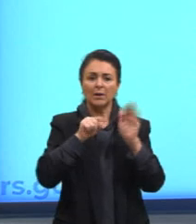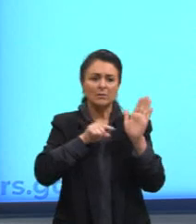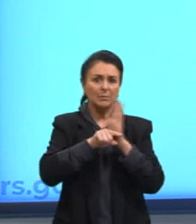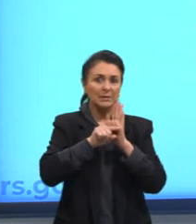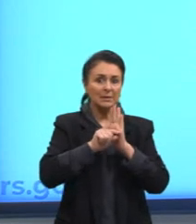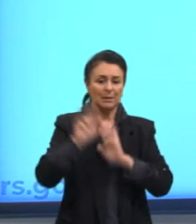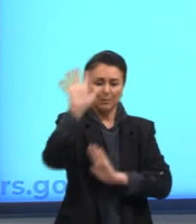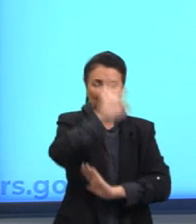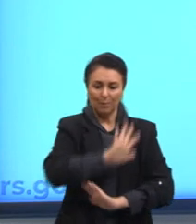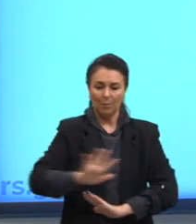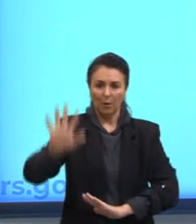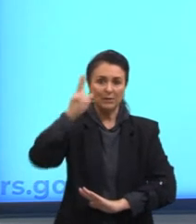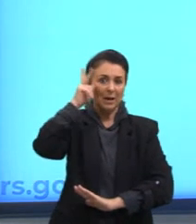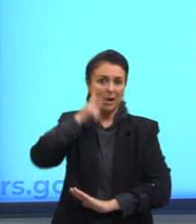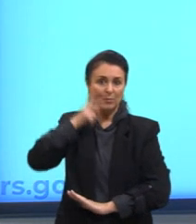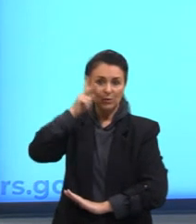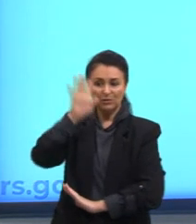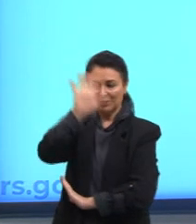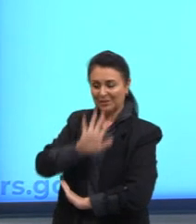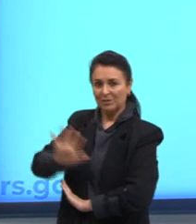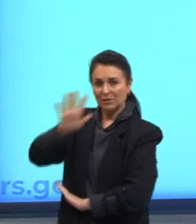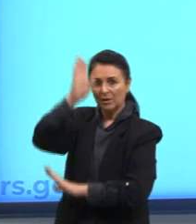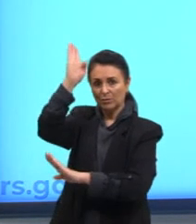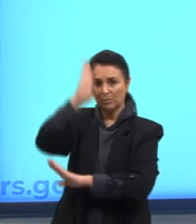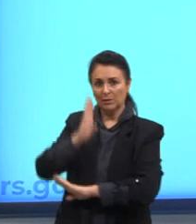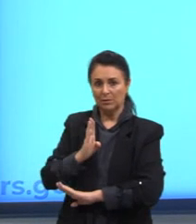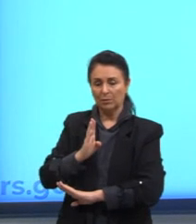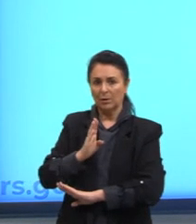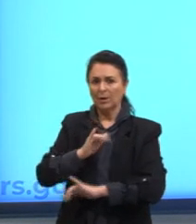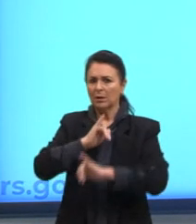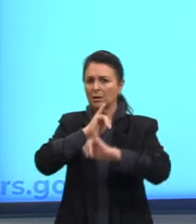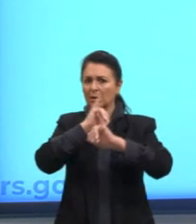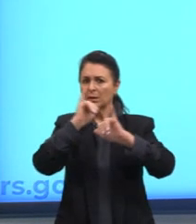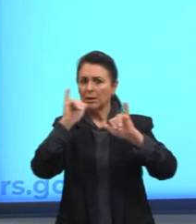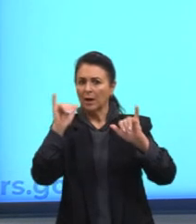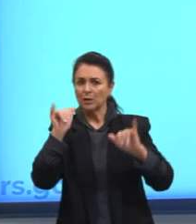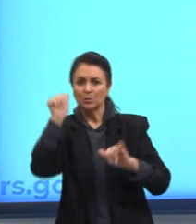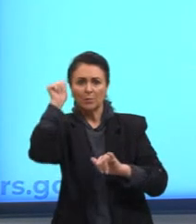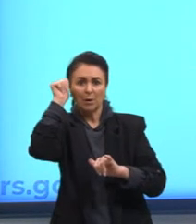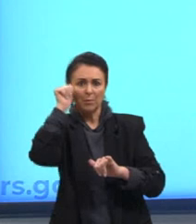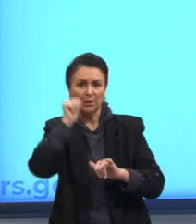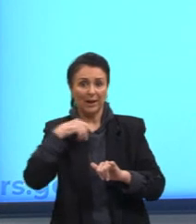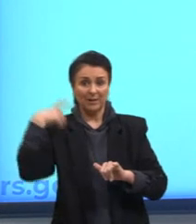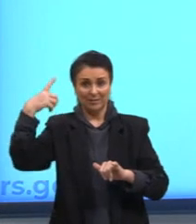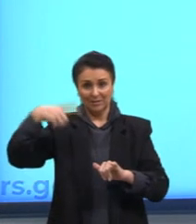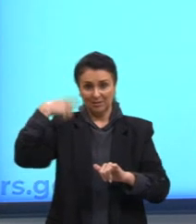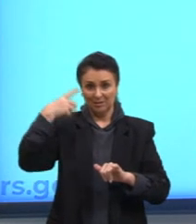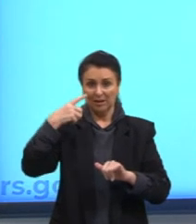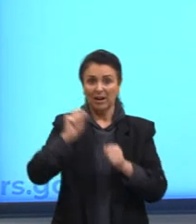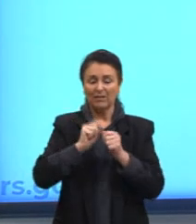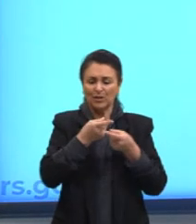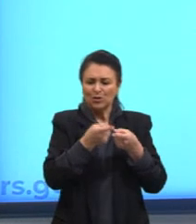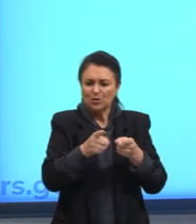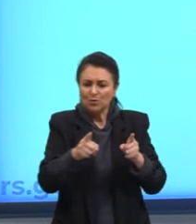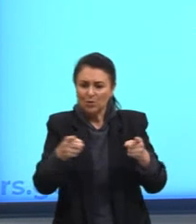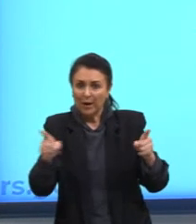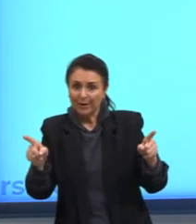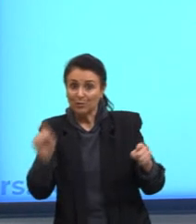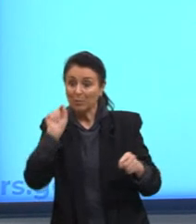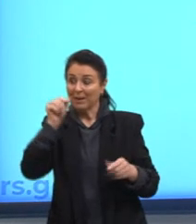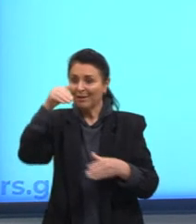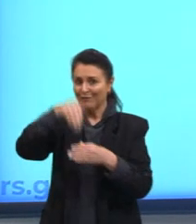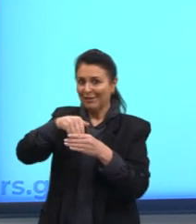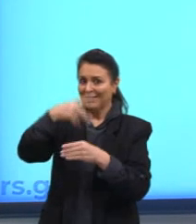política nacional ele destaca que em comício de uma certa deputada um grande churrasco foi oferecido para os eleitores